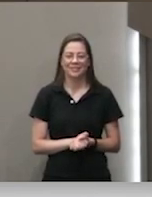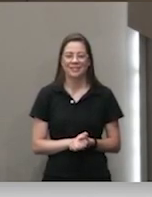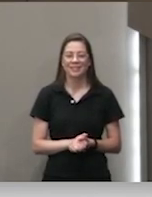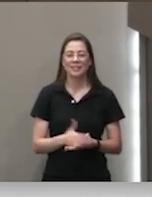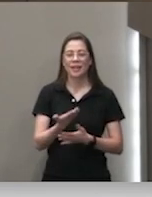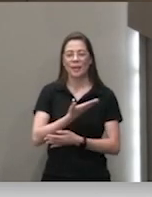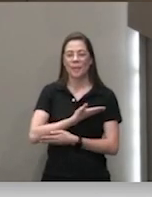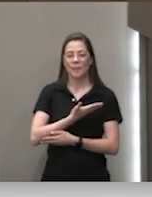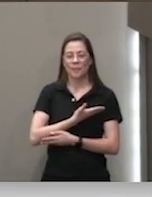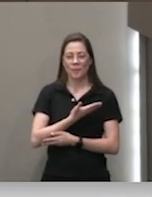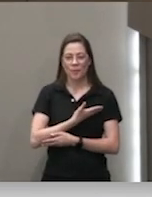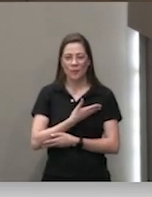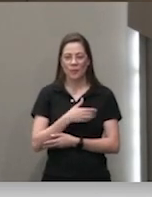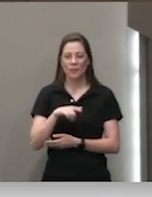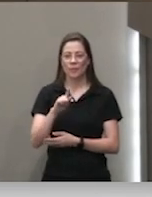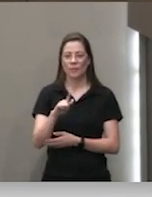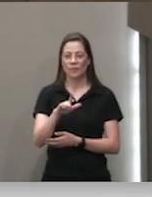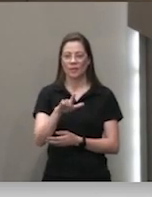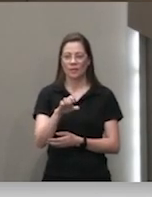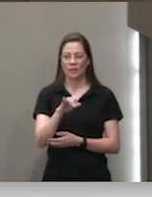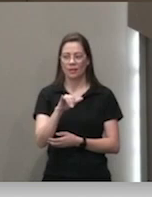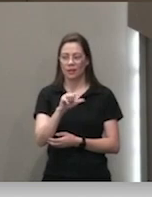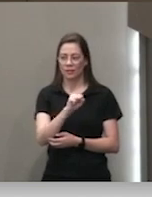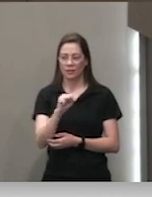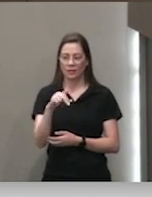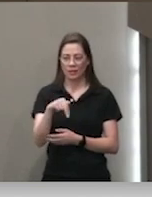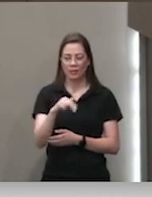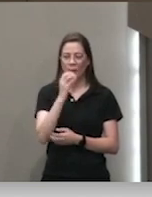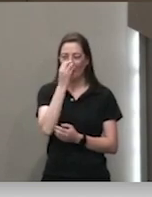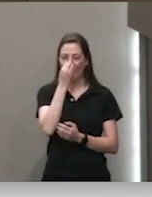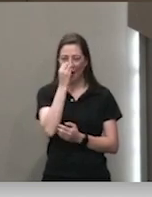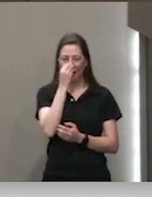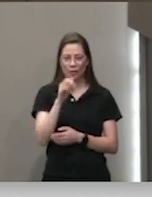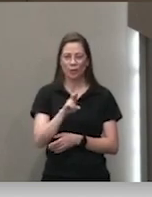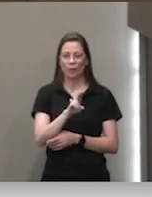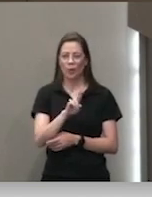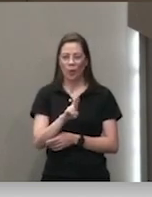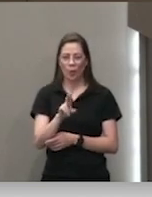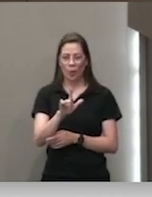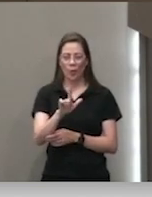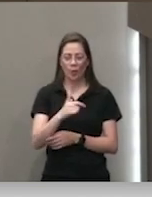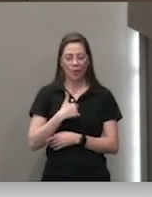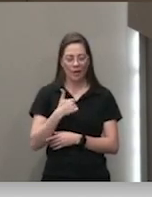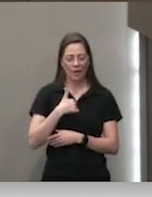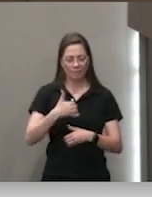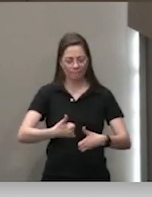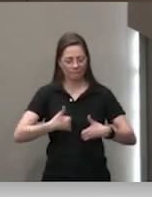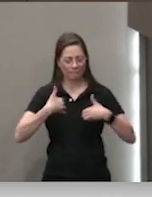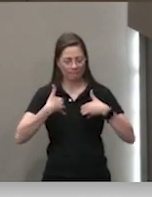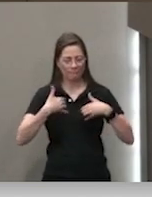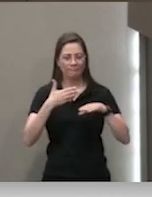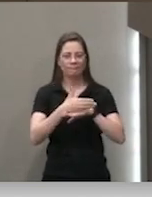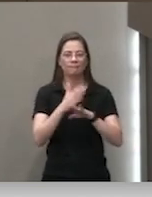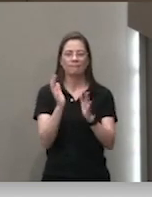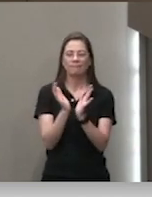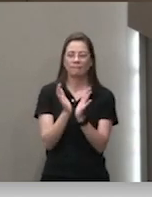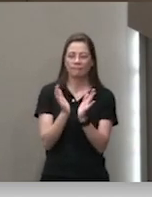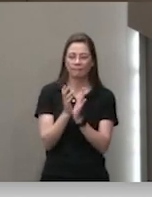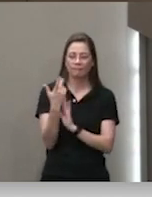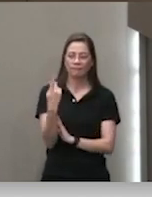Meu amigo Gleison Túlio Consolter, palhaço Uhu, dizer que para mim foi uma satisfação imensa ser colega